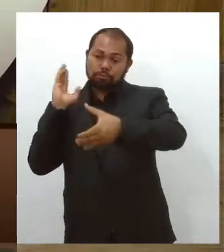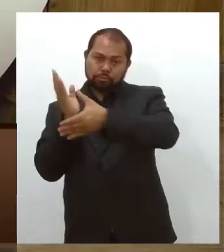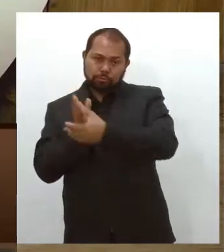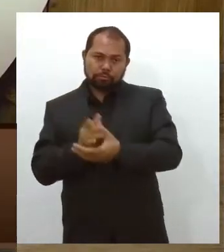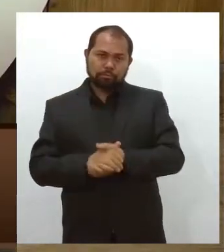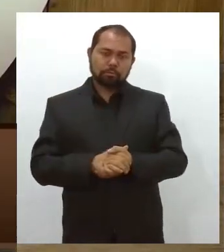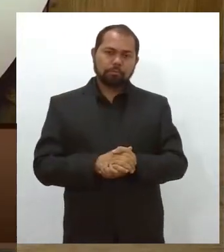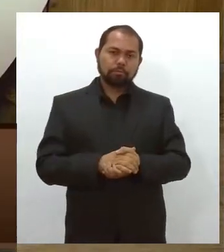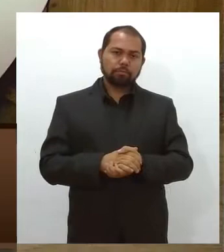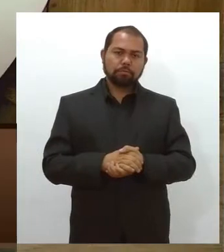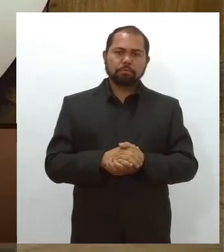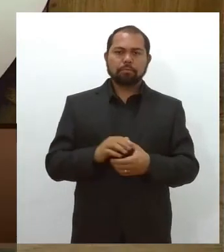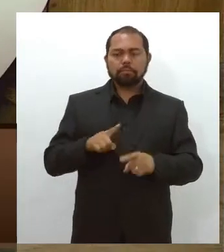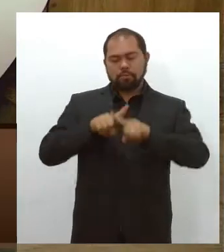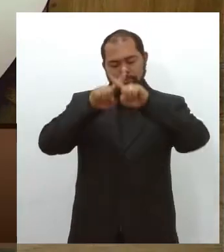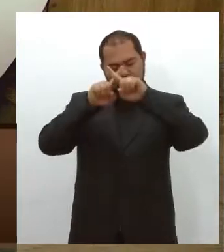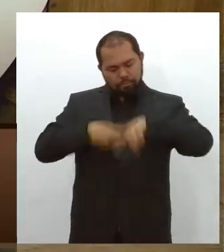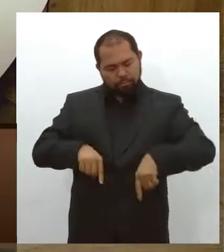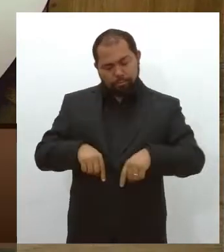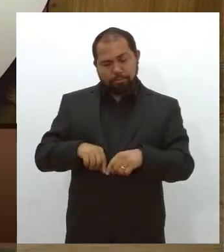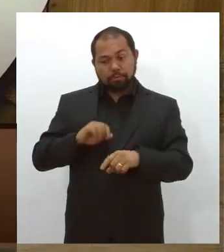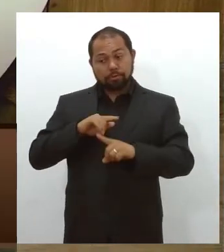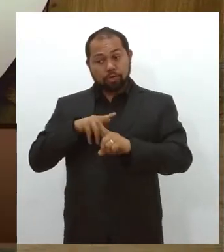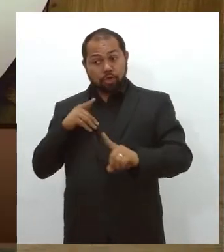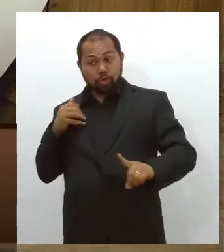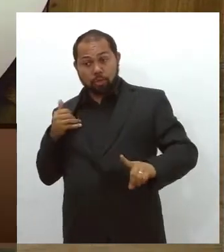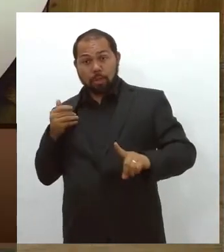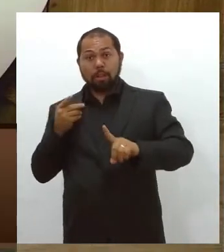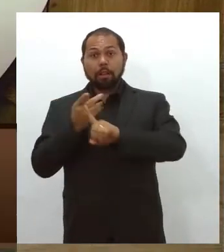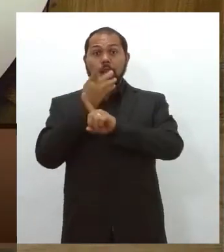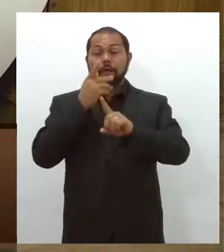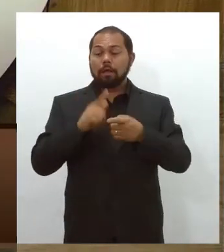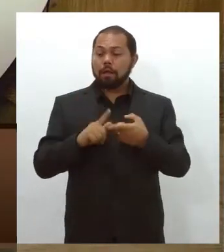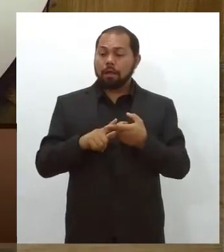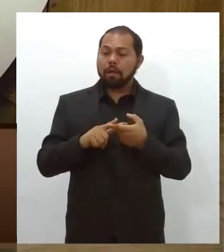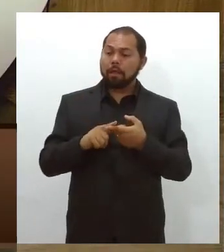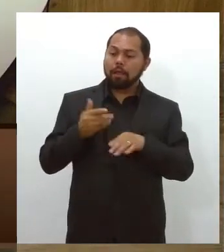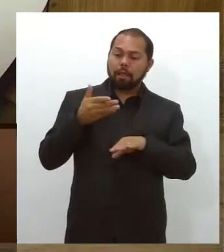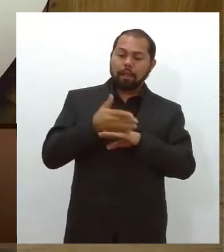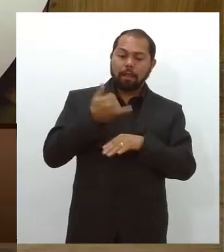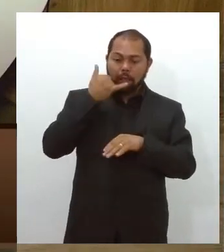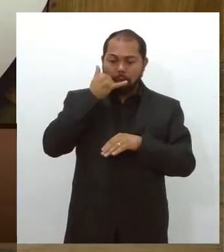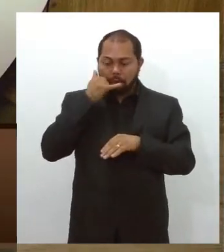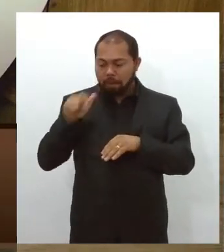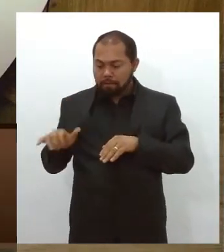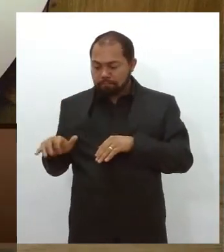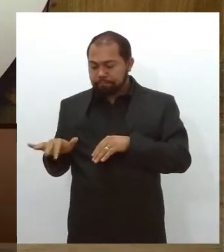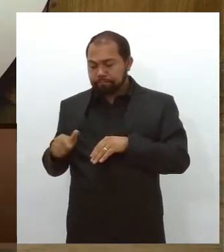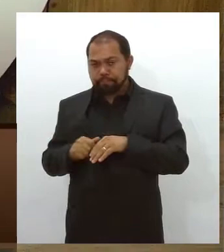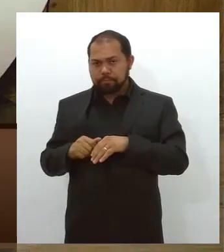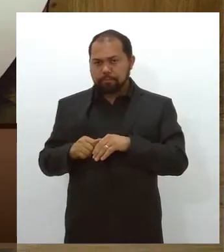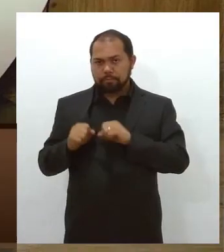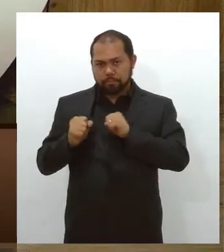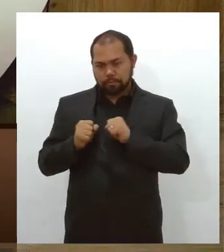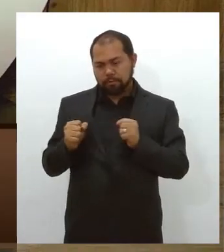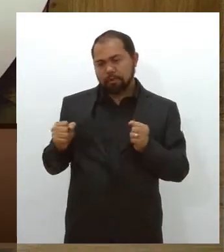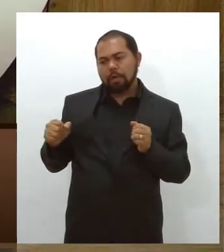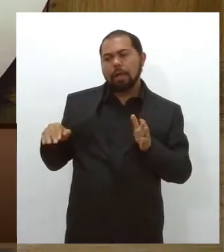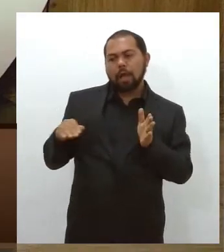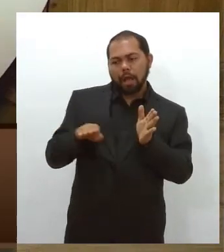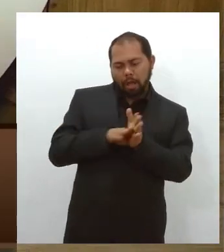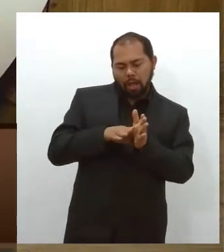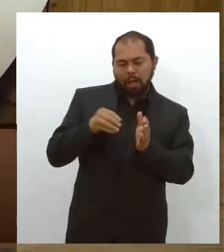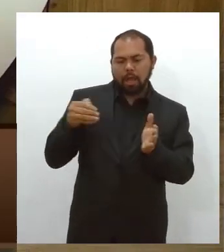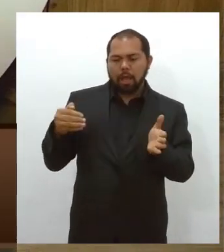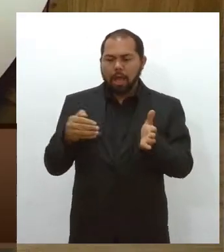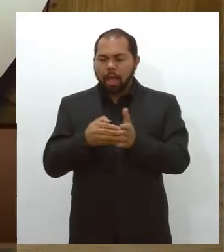proibido, é crime ir para a cabine de votação com o aparelho celular. Pode ir até a zona, levar o aparelho para que você tenha